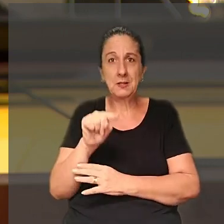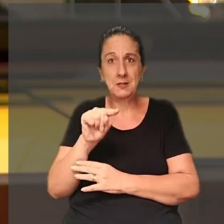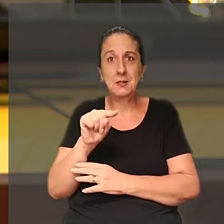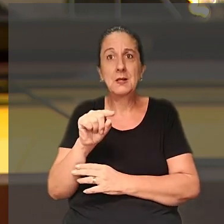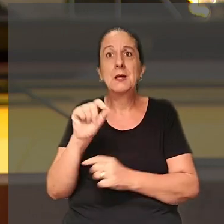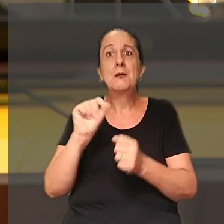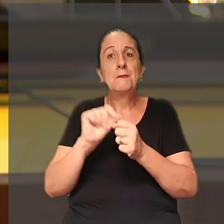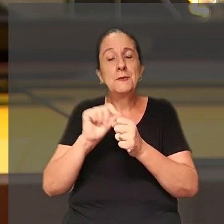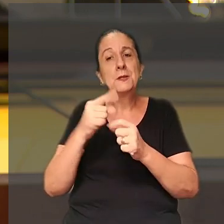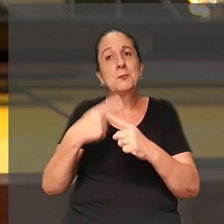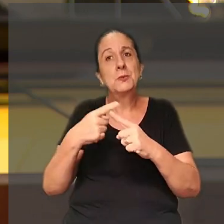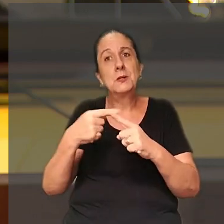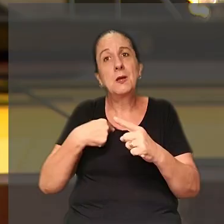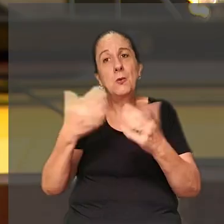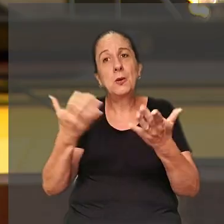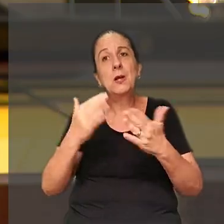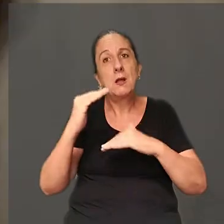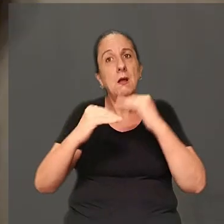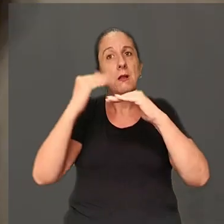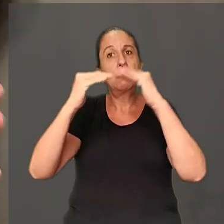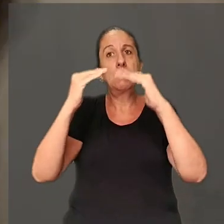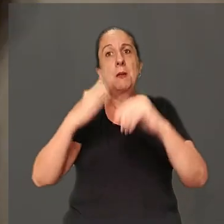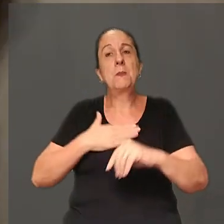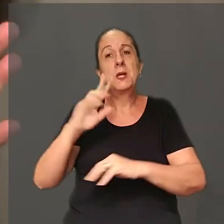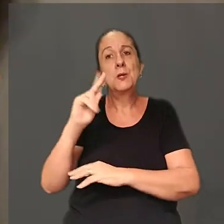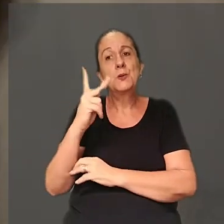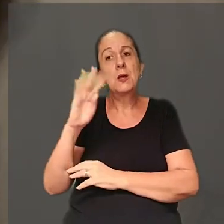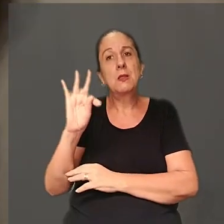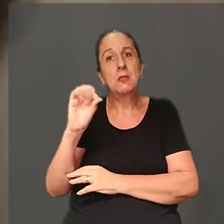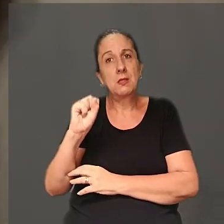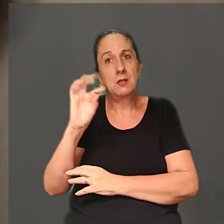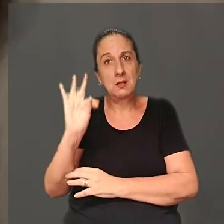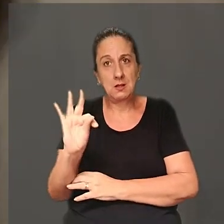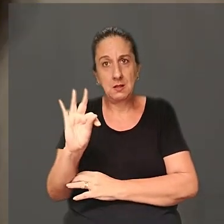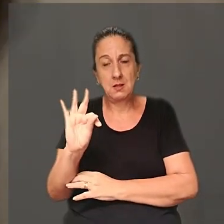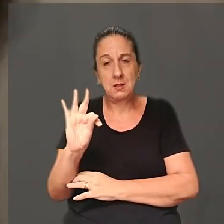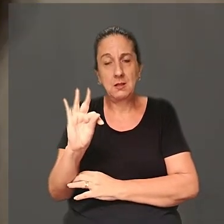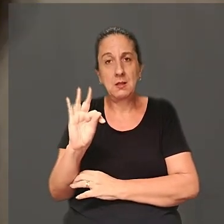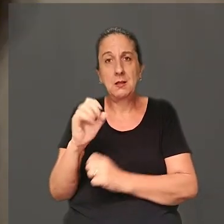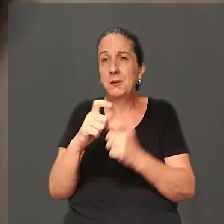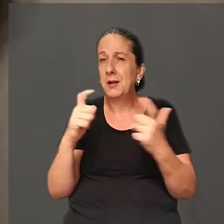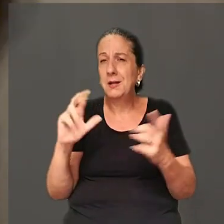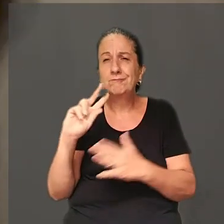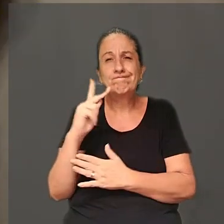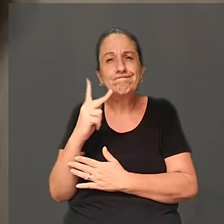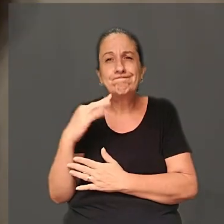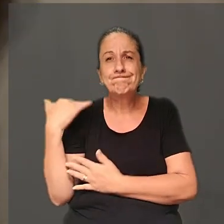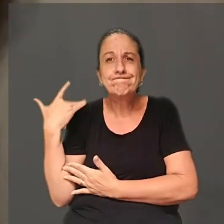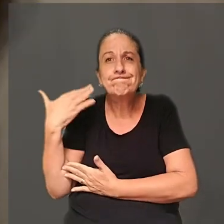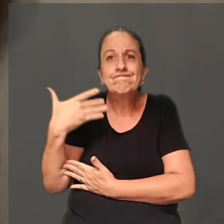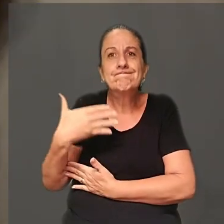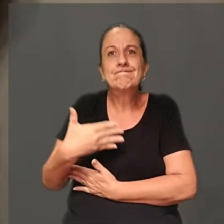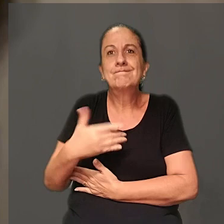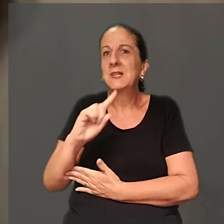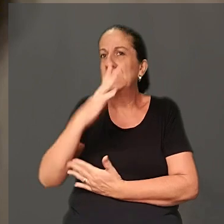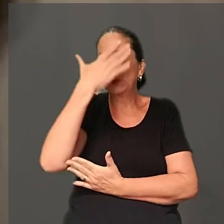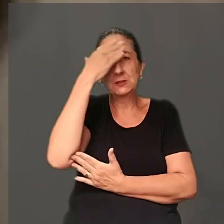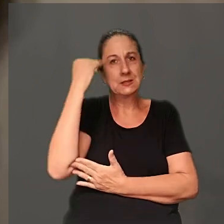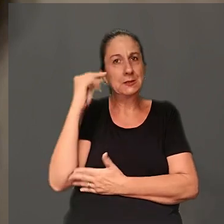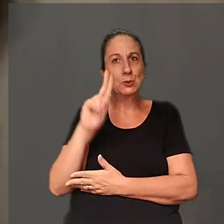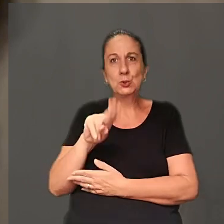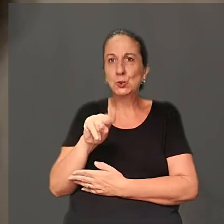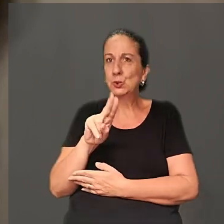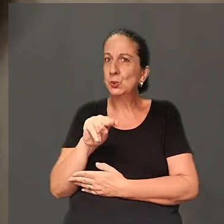eu não fiz para isso, eu fiz porque eu queria crescer. A minha história com o TST é uma grande história.